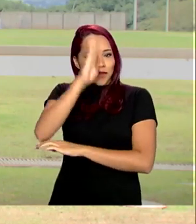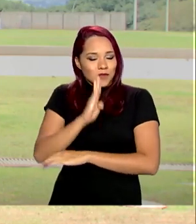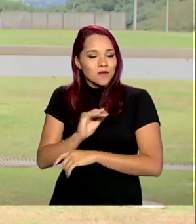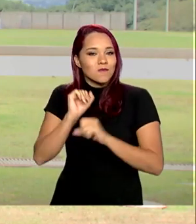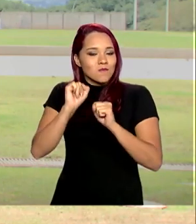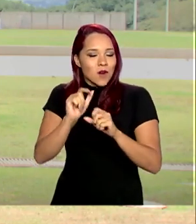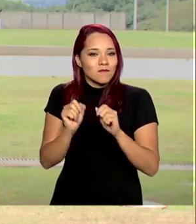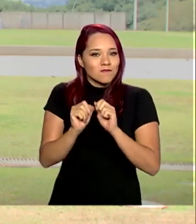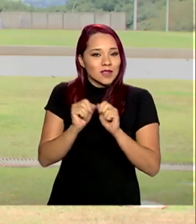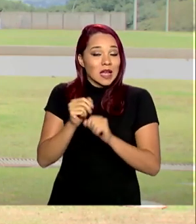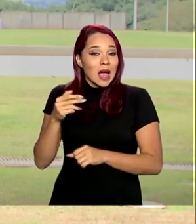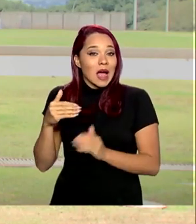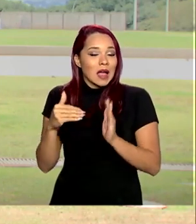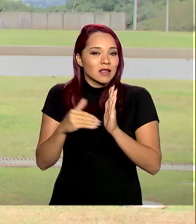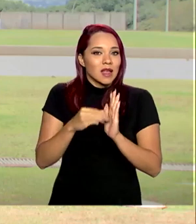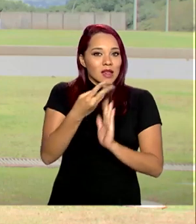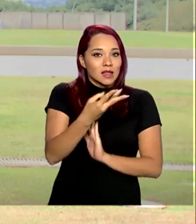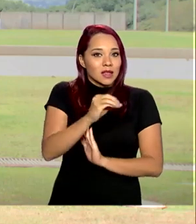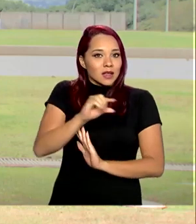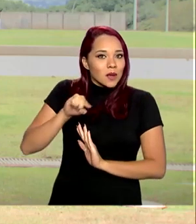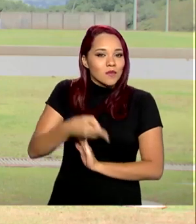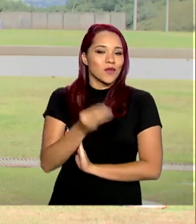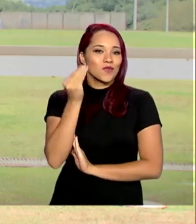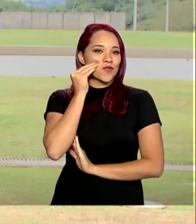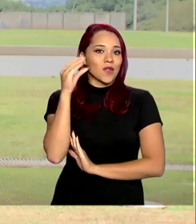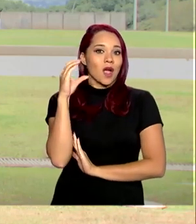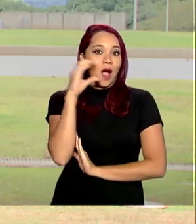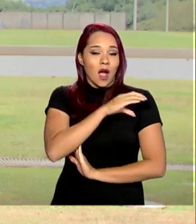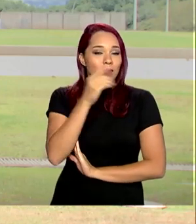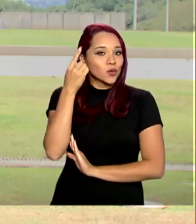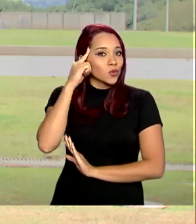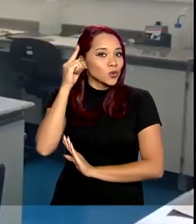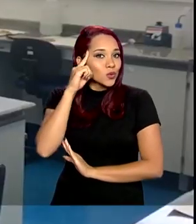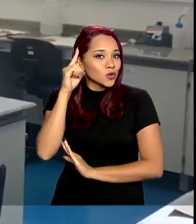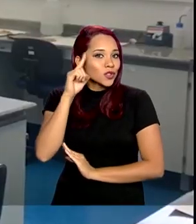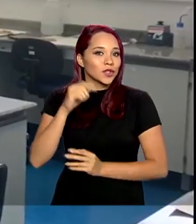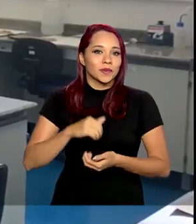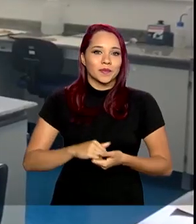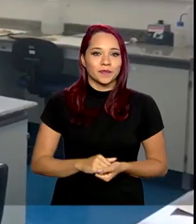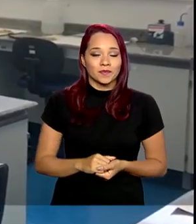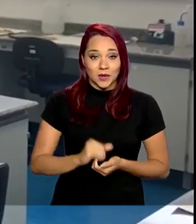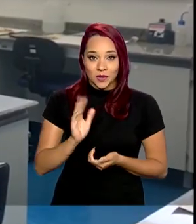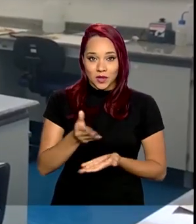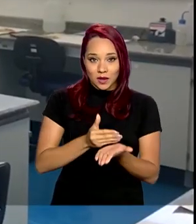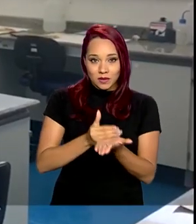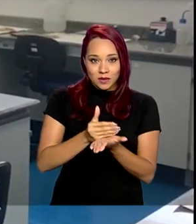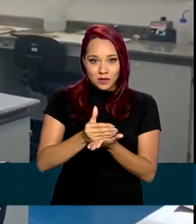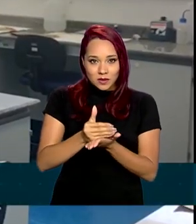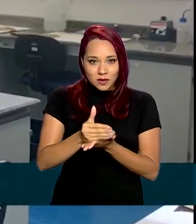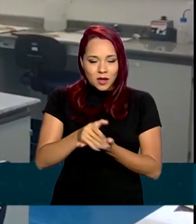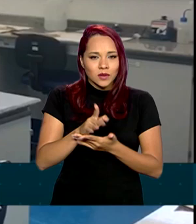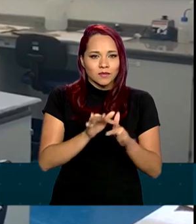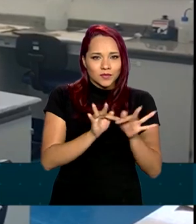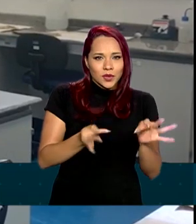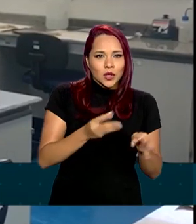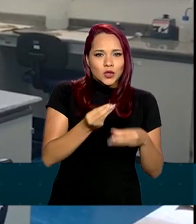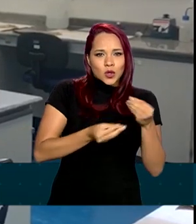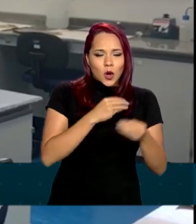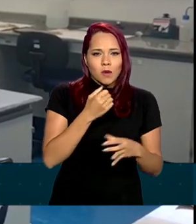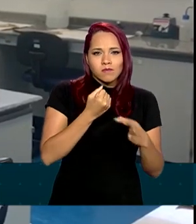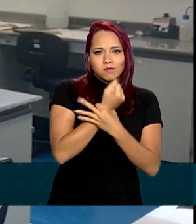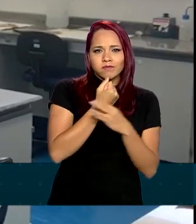possam produzir até 30 mil testes rápidos por dia. Já iniciamos a síntese dos antígenos